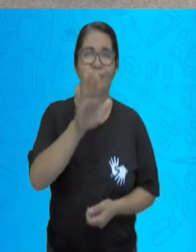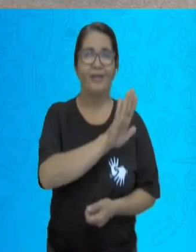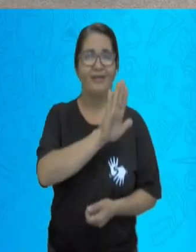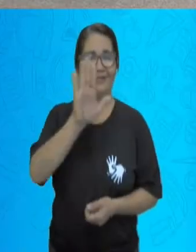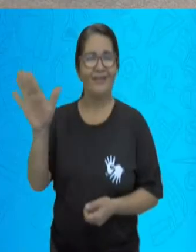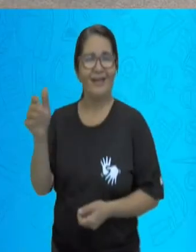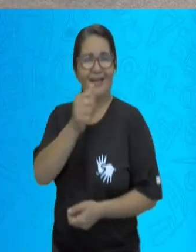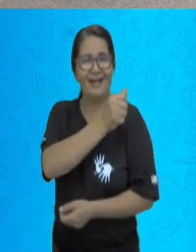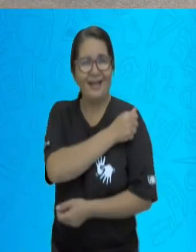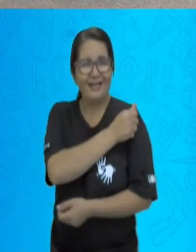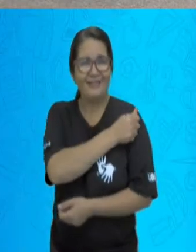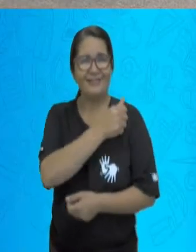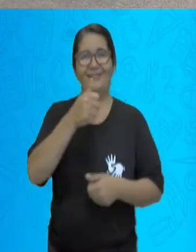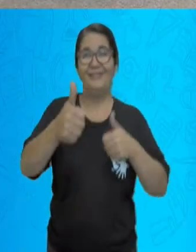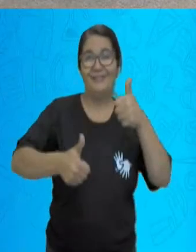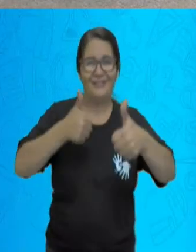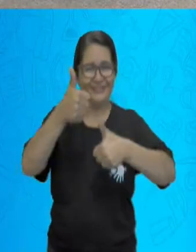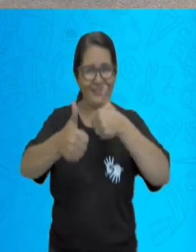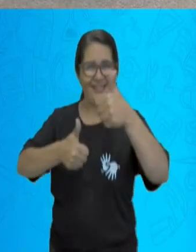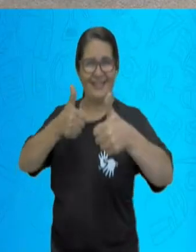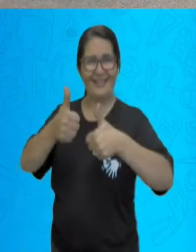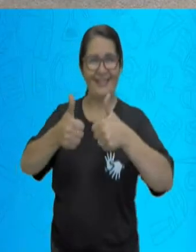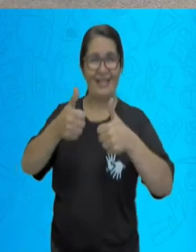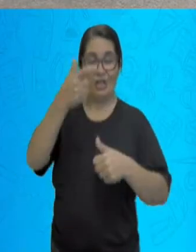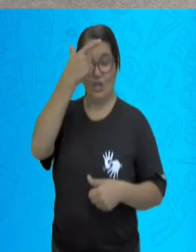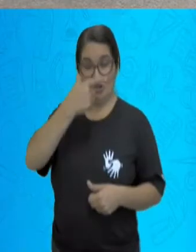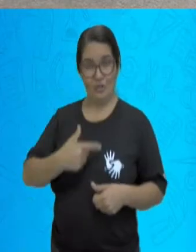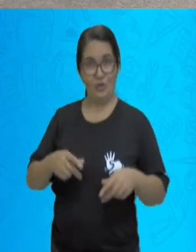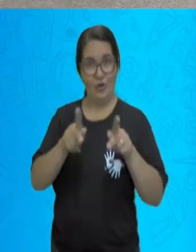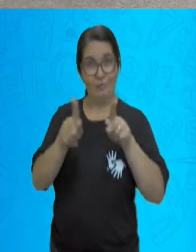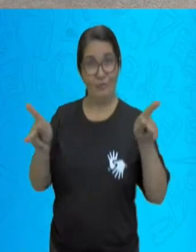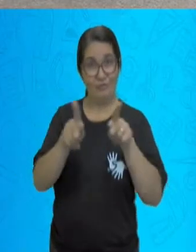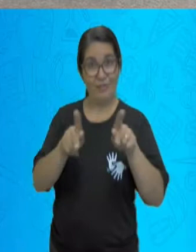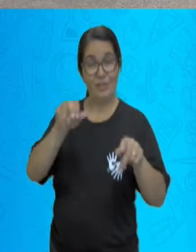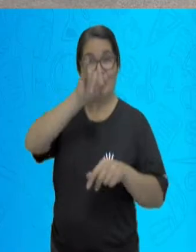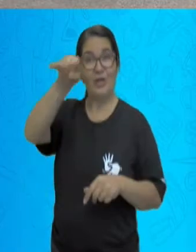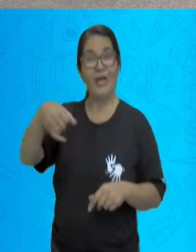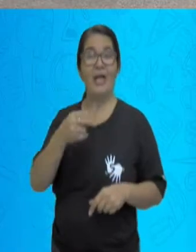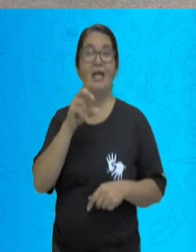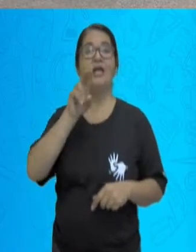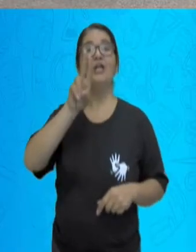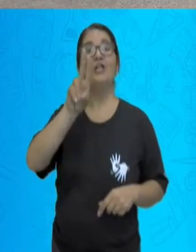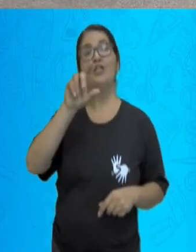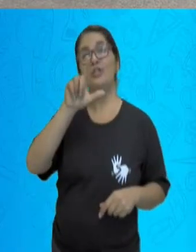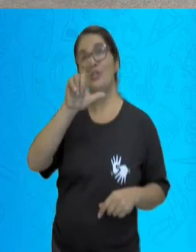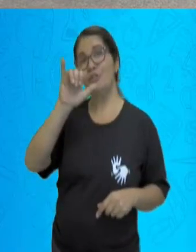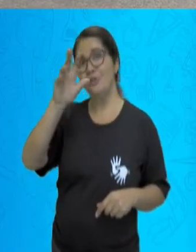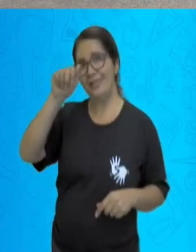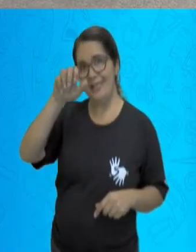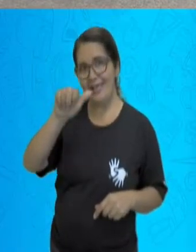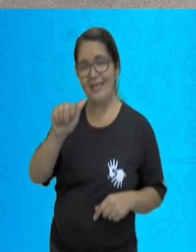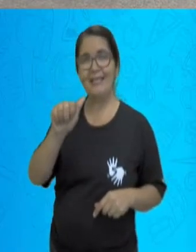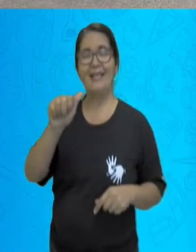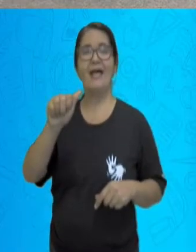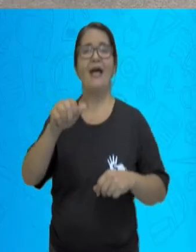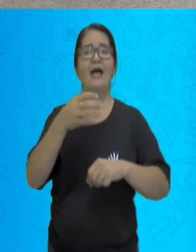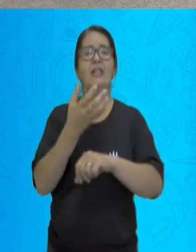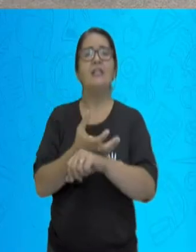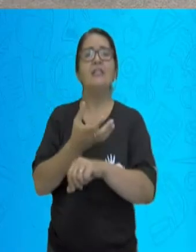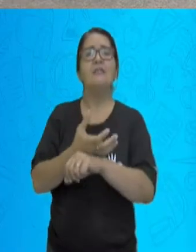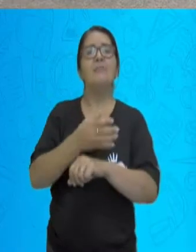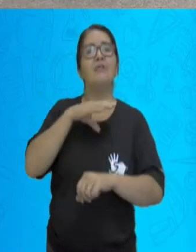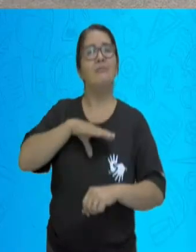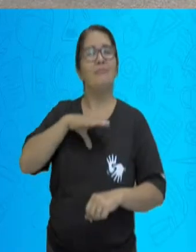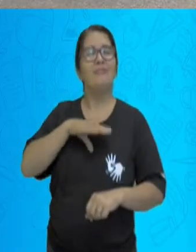Olá, estudantes! Eu sou a Juliana, professora de língua portuguesa. Iniciaremos a nossa aula